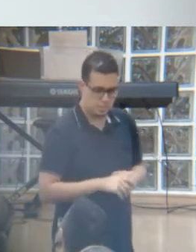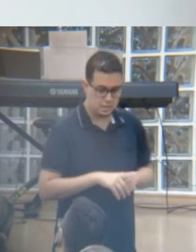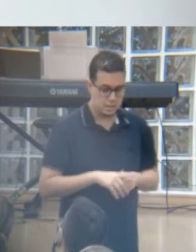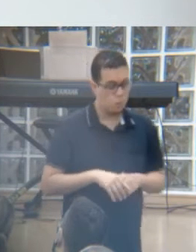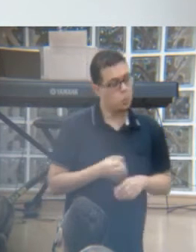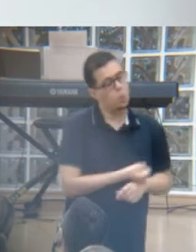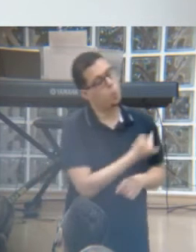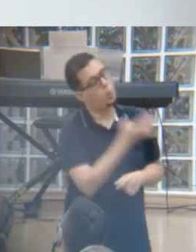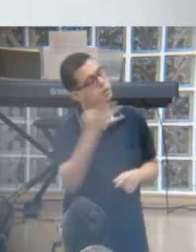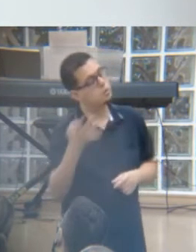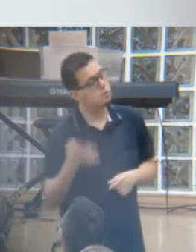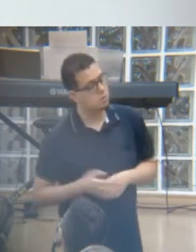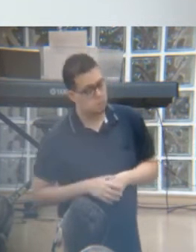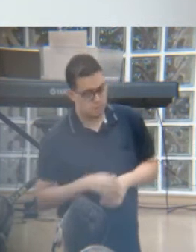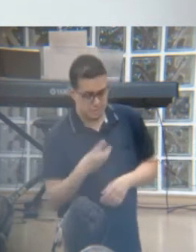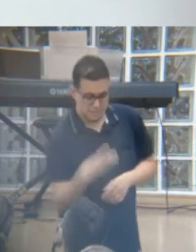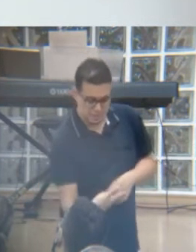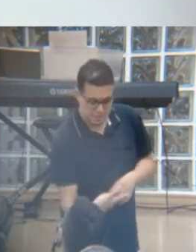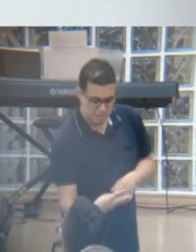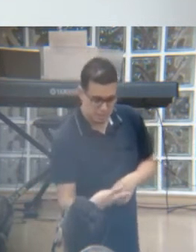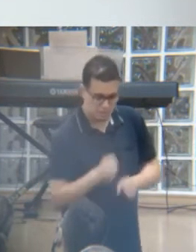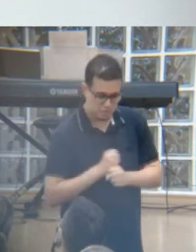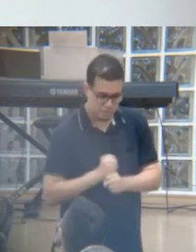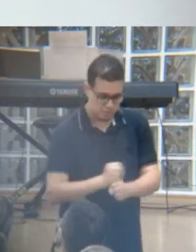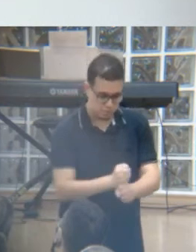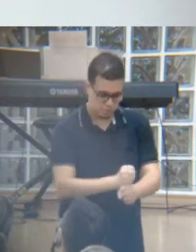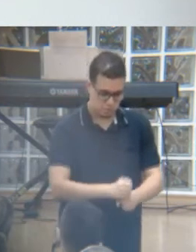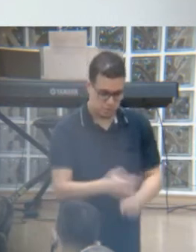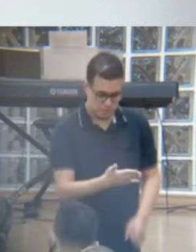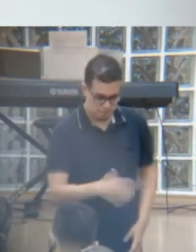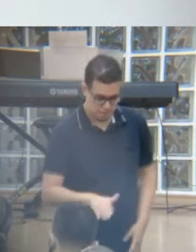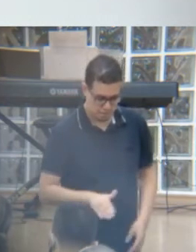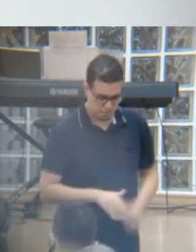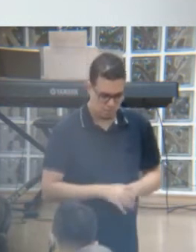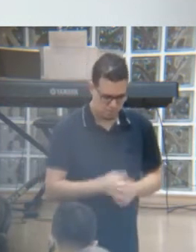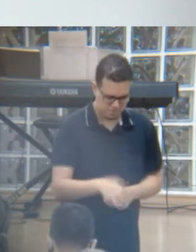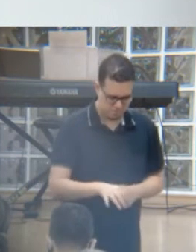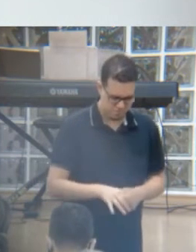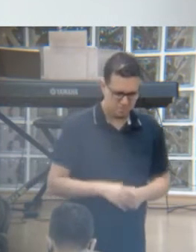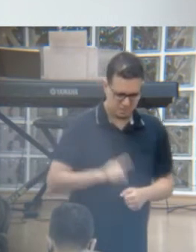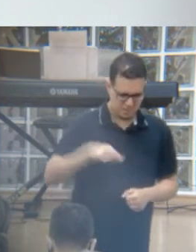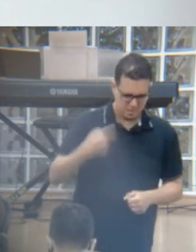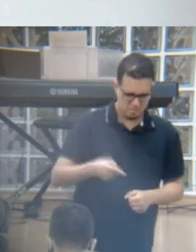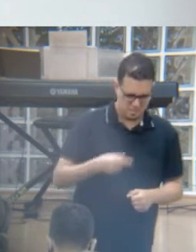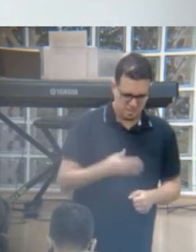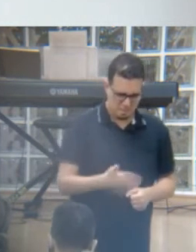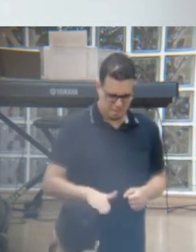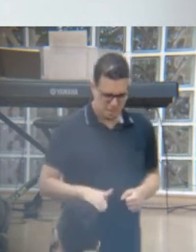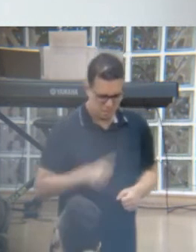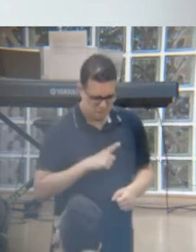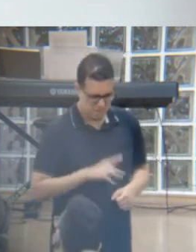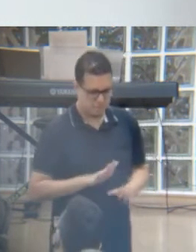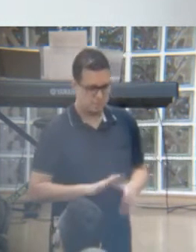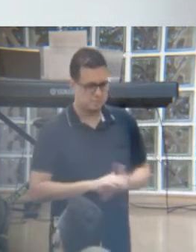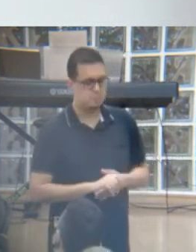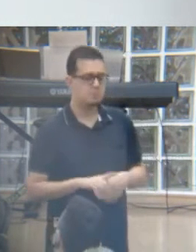meio. Mas a sentença que está declarada é essa. O que tem a ver isto com oração? Porque foi ele que pediu a Deus